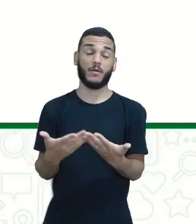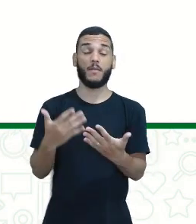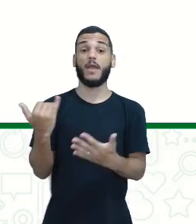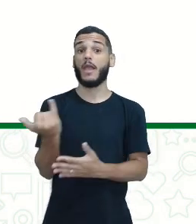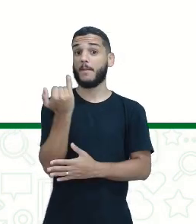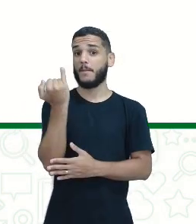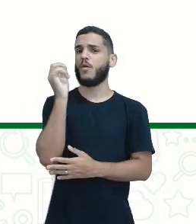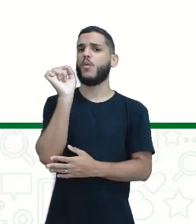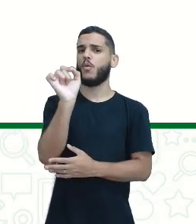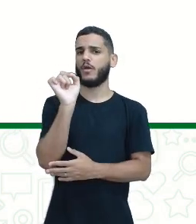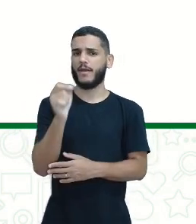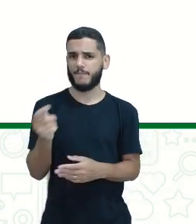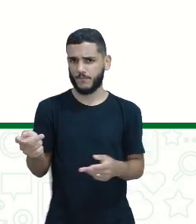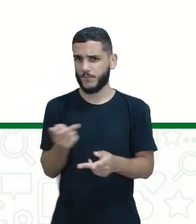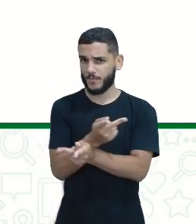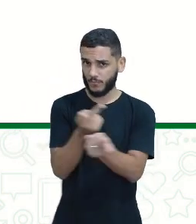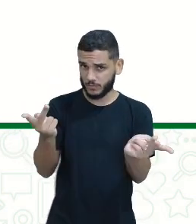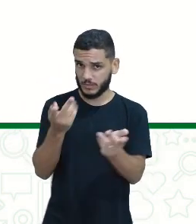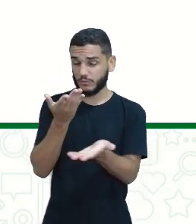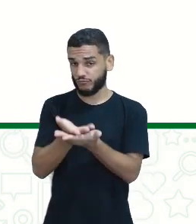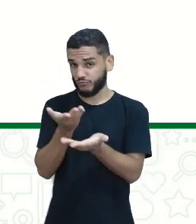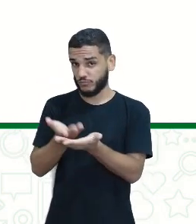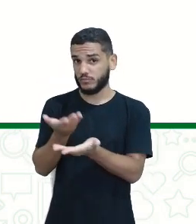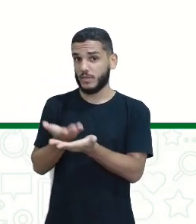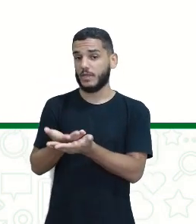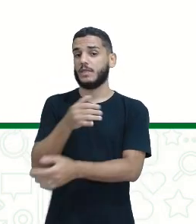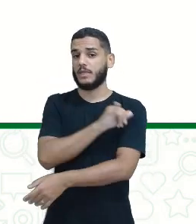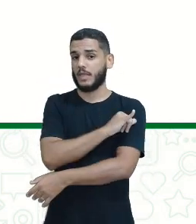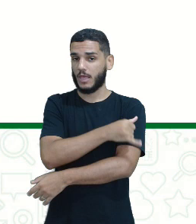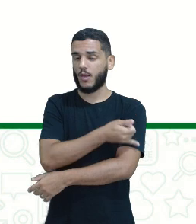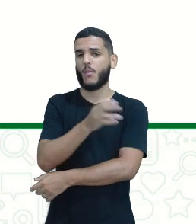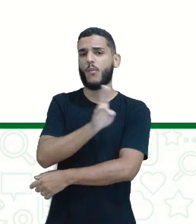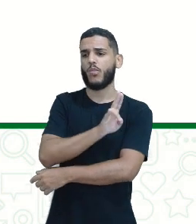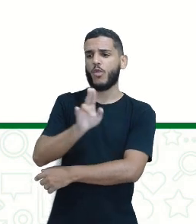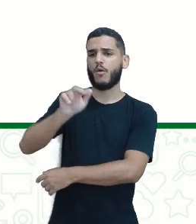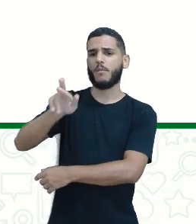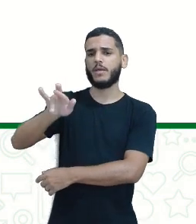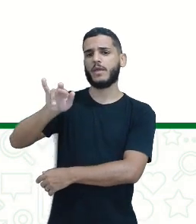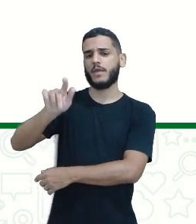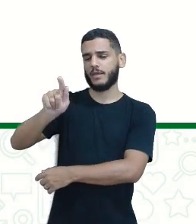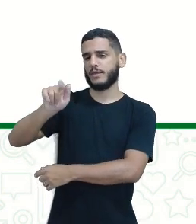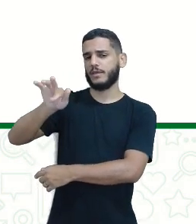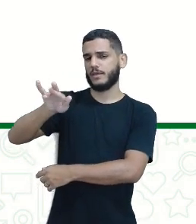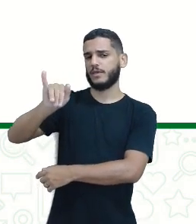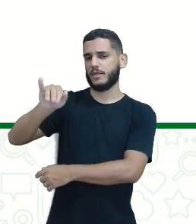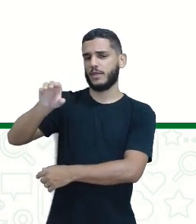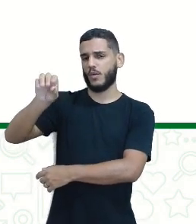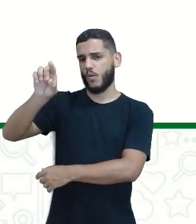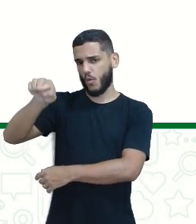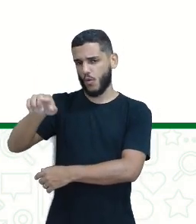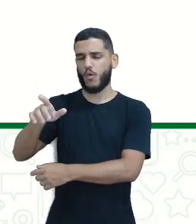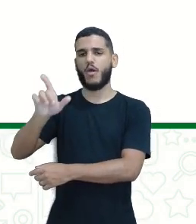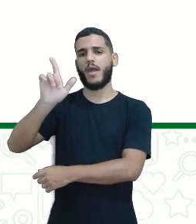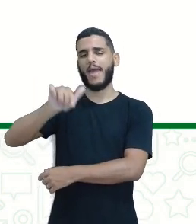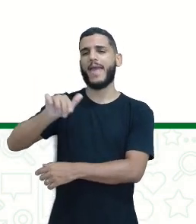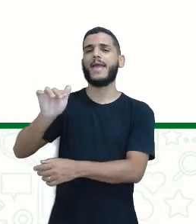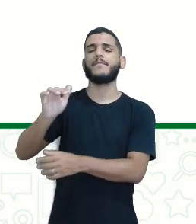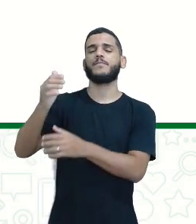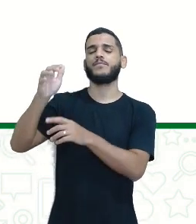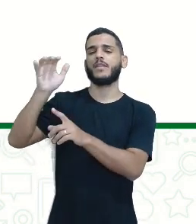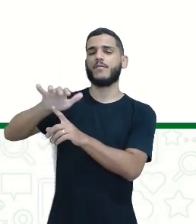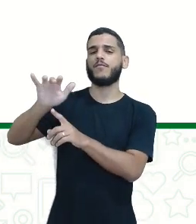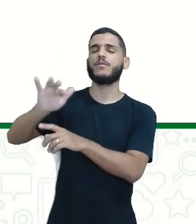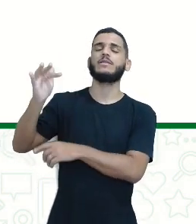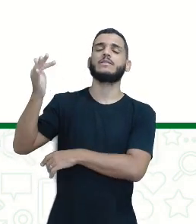dizer, você, estudante da EJA, que esse nome griot, ele vem do francês, tá? E no francês ele escreve com a